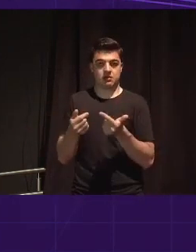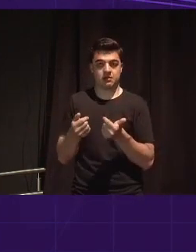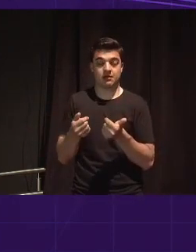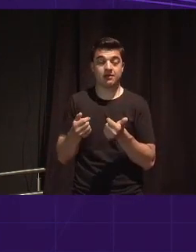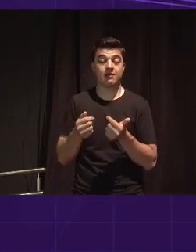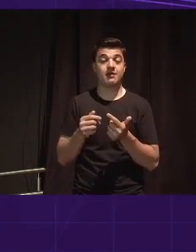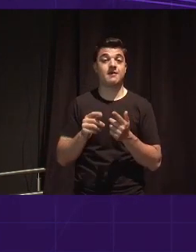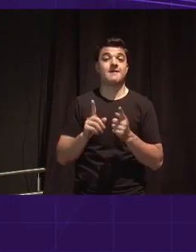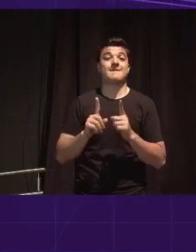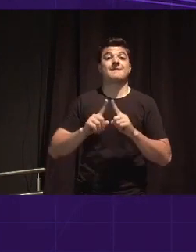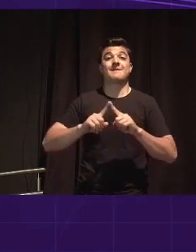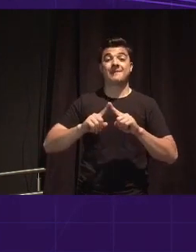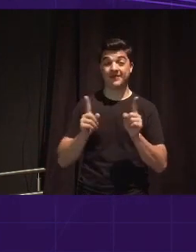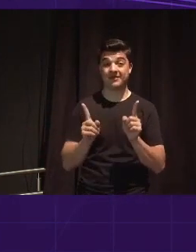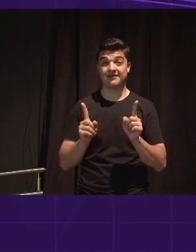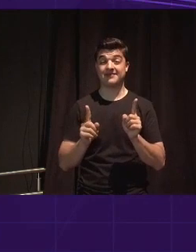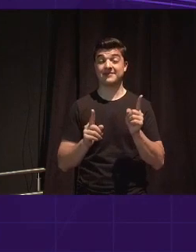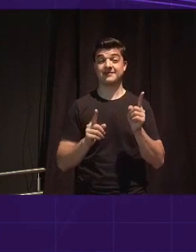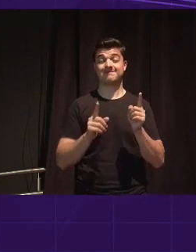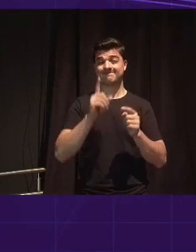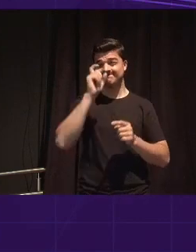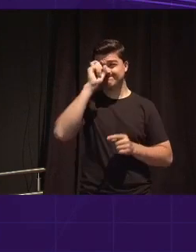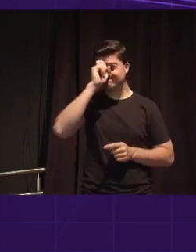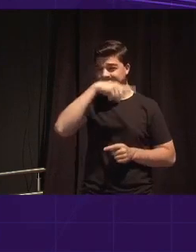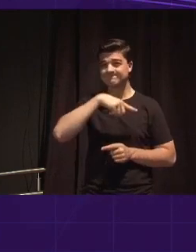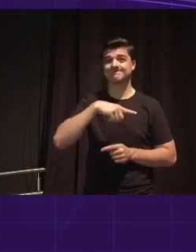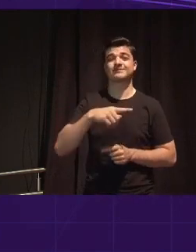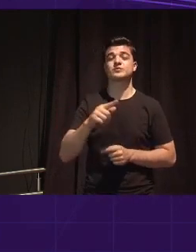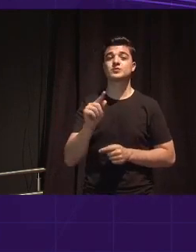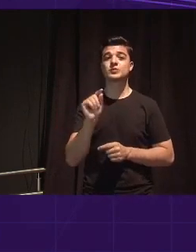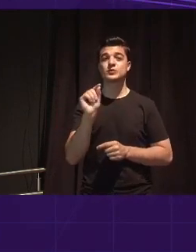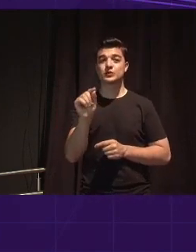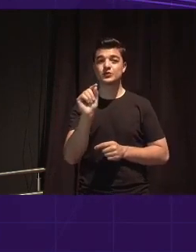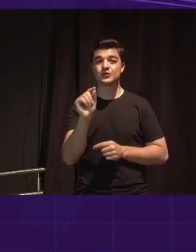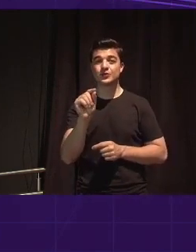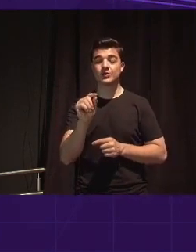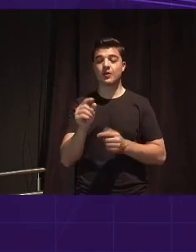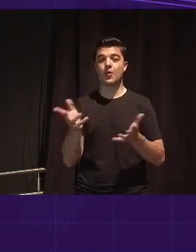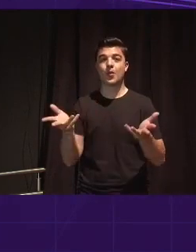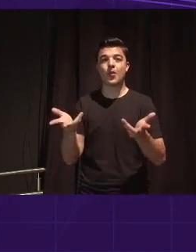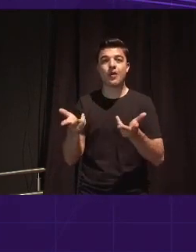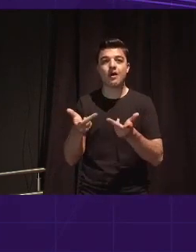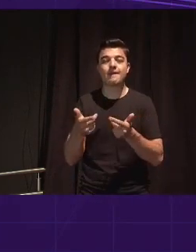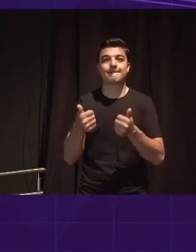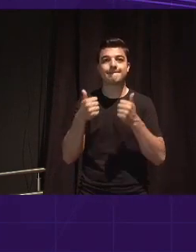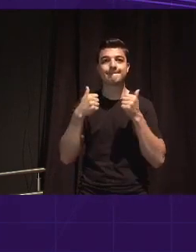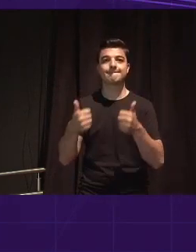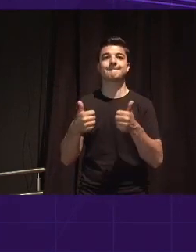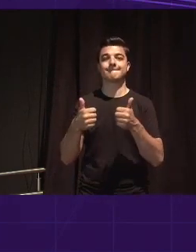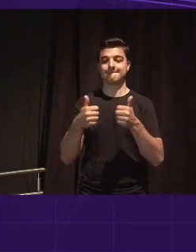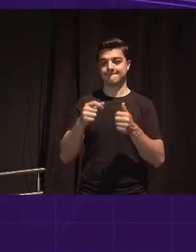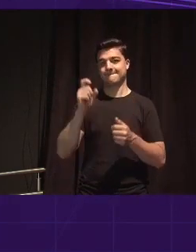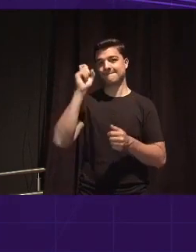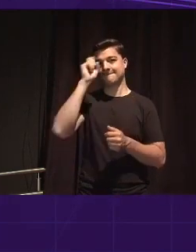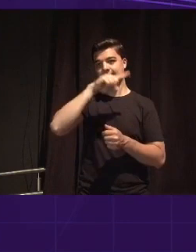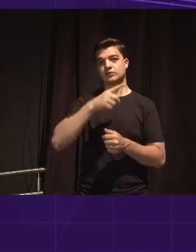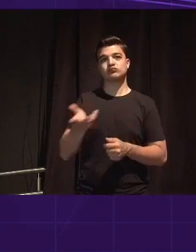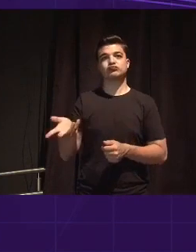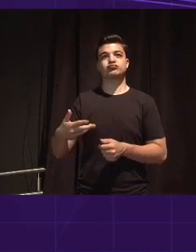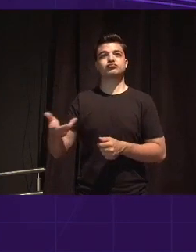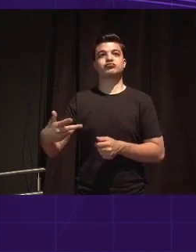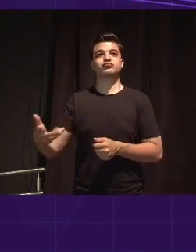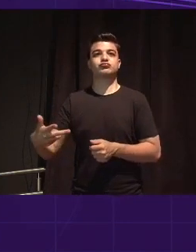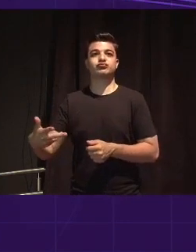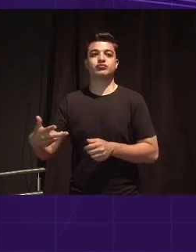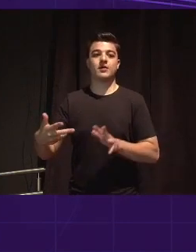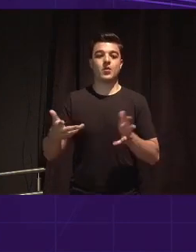gente estava com uma clara dificuldade ou não tão atuantes na eficácia, né? E aqui cabe a gente definir a diferença entre